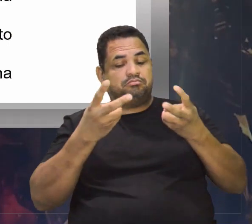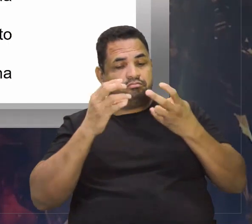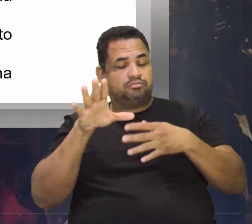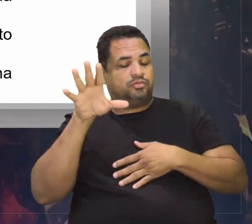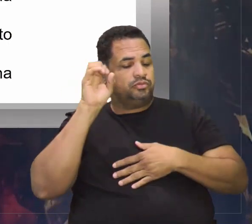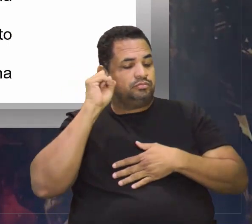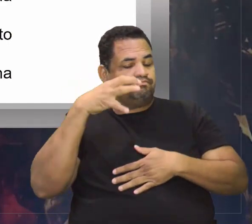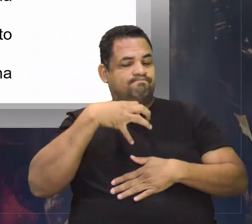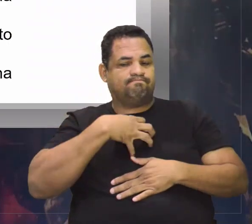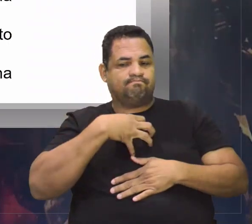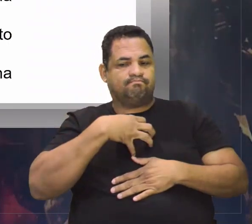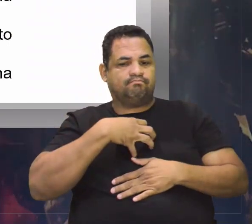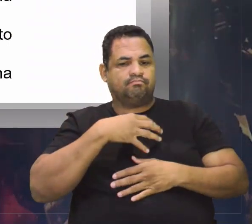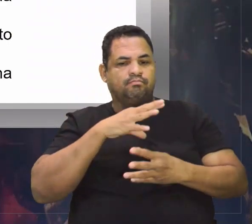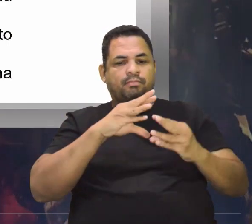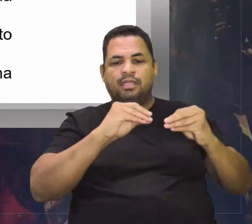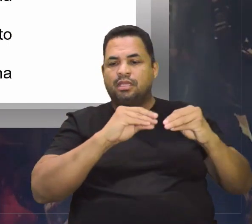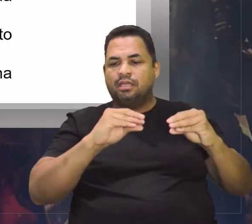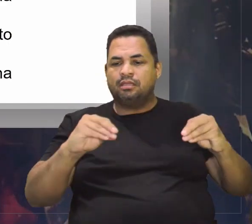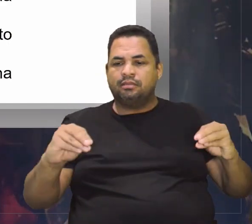sentir, apalpar.